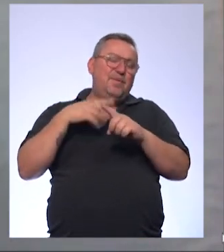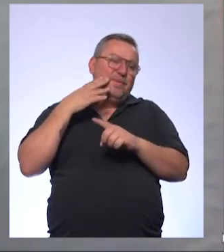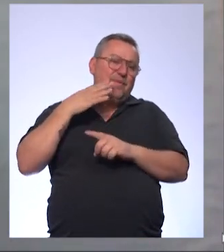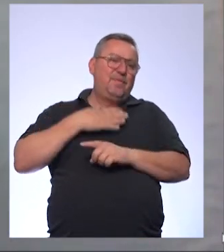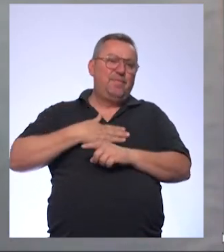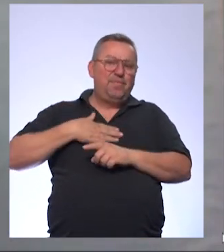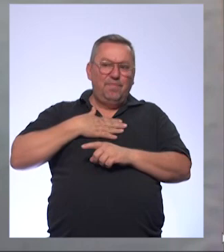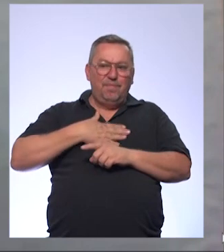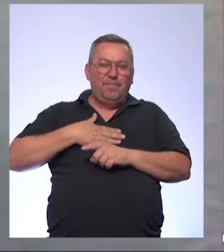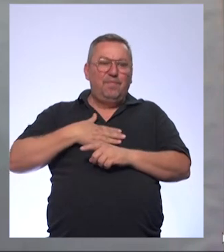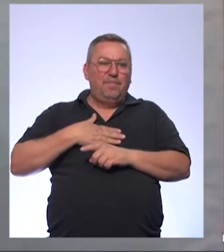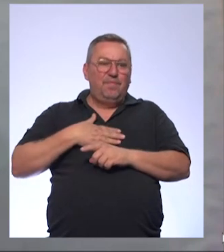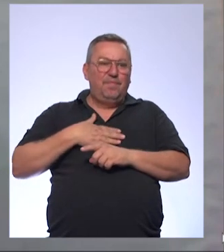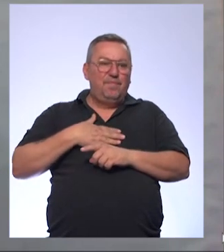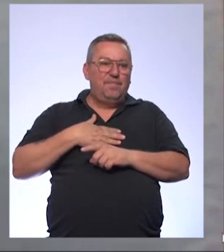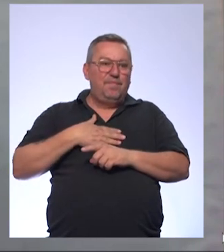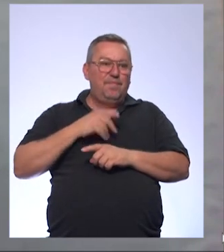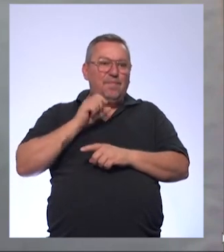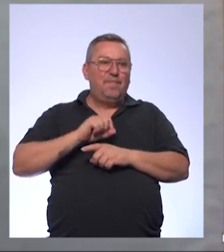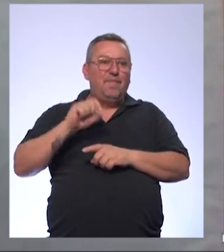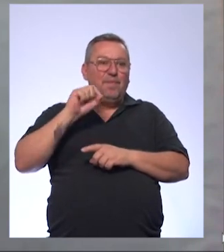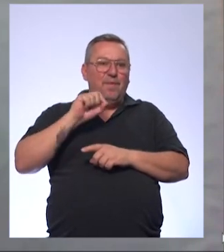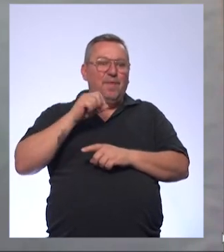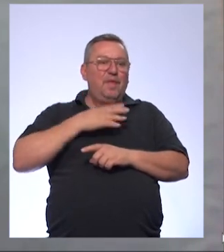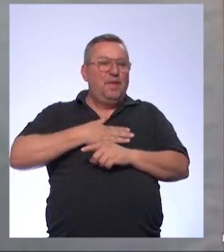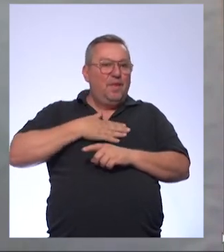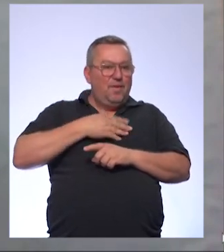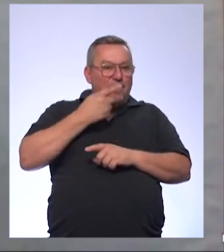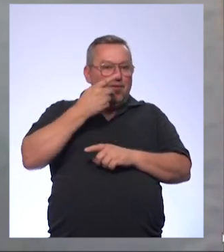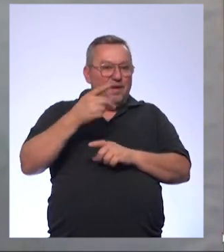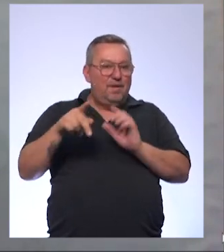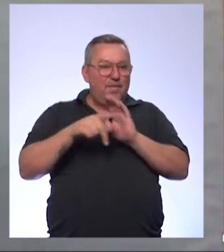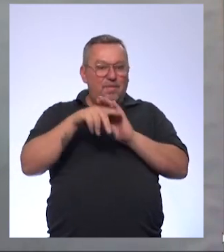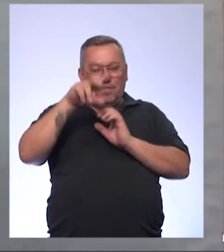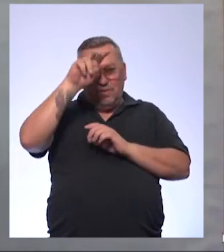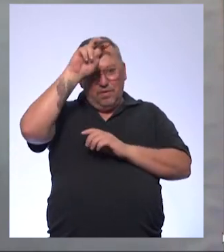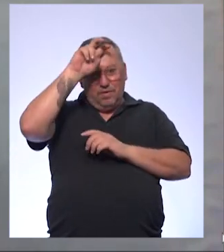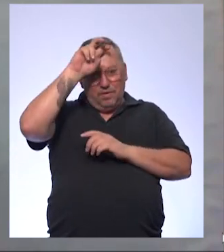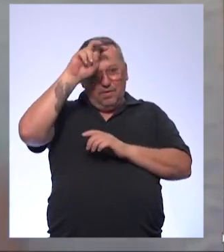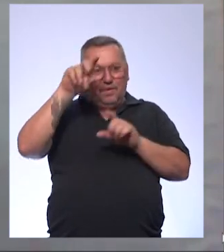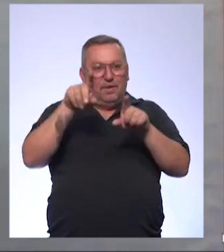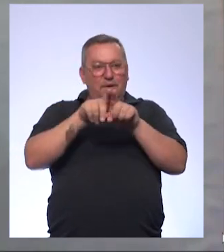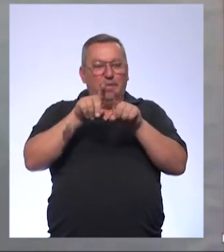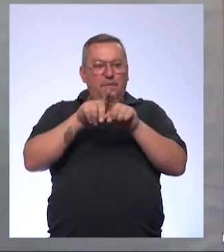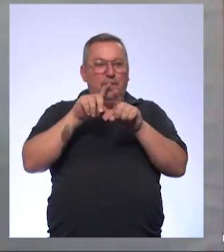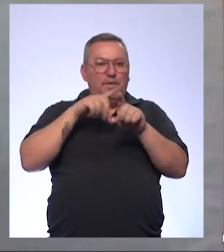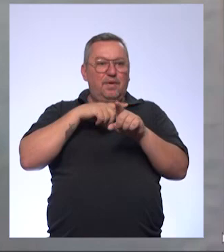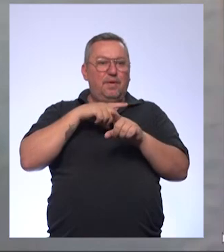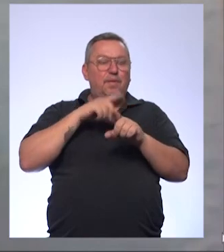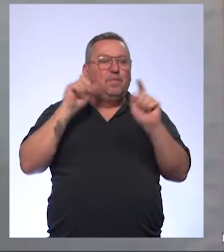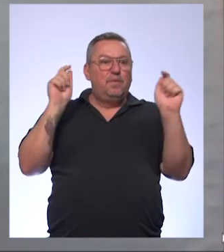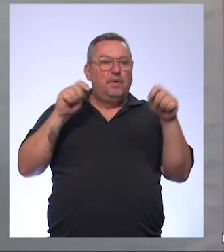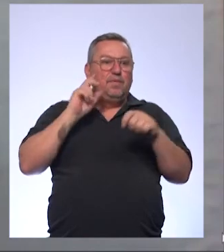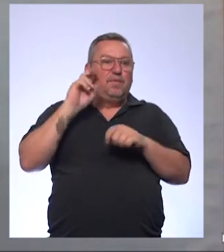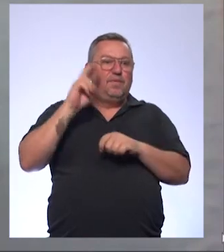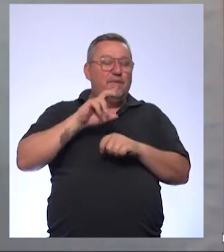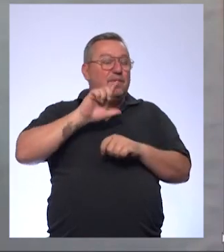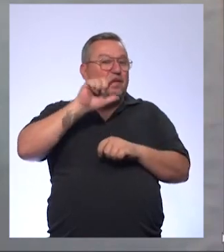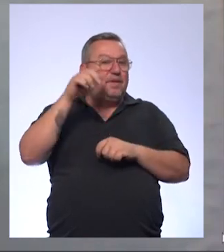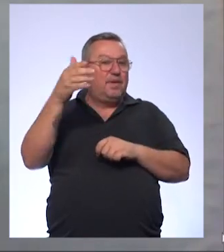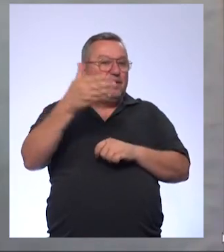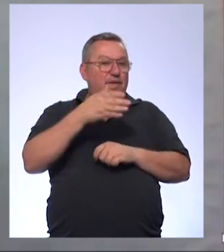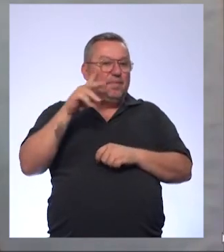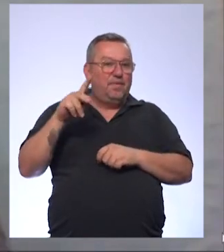gostam muito dos faraós, vocês gostam de falar do Egito, e aí, inclusive, poderemos até trazer, de repente, a